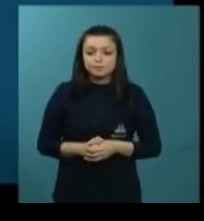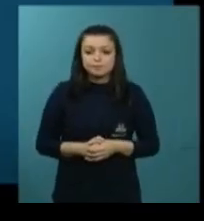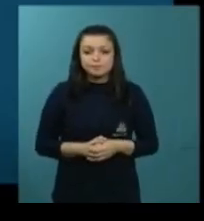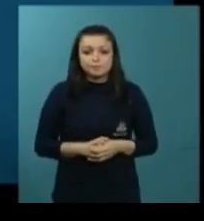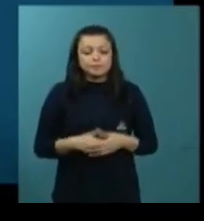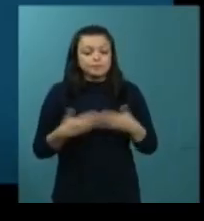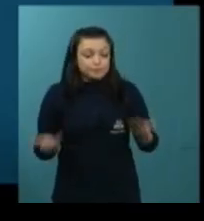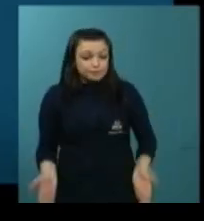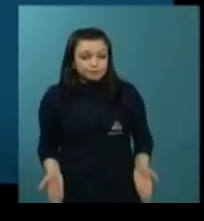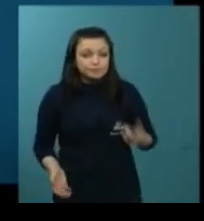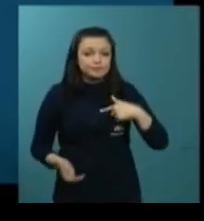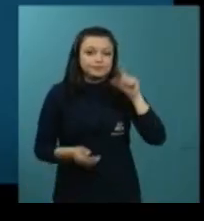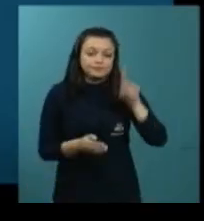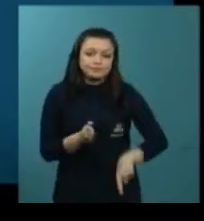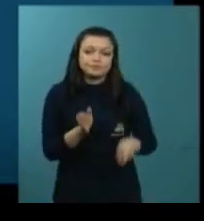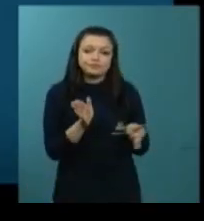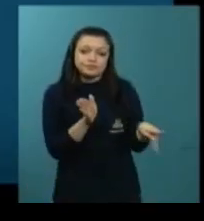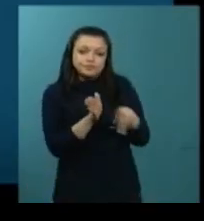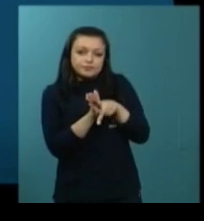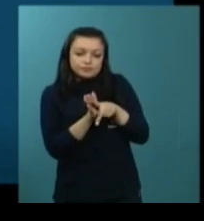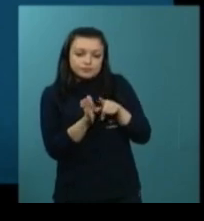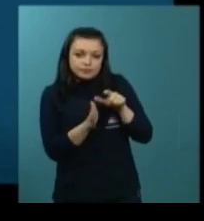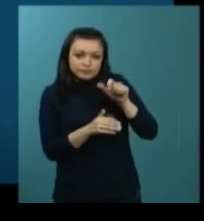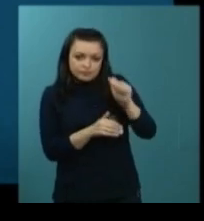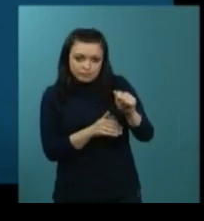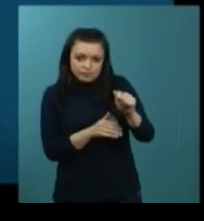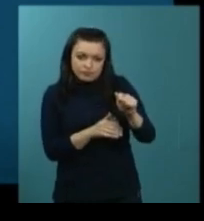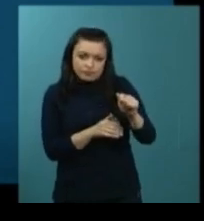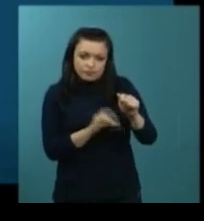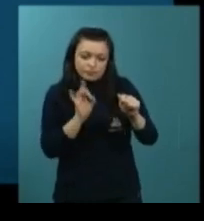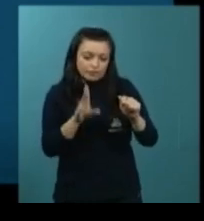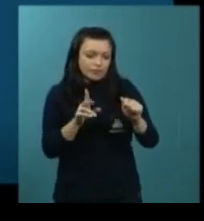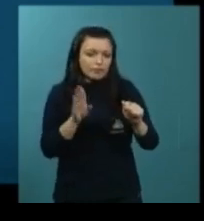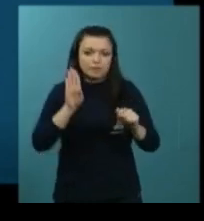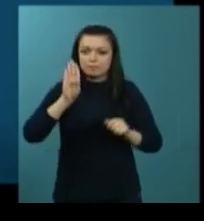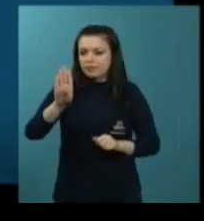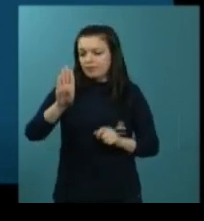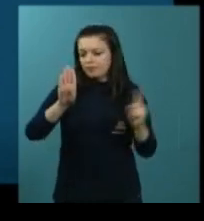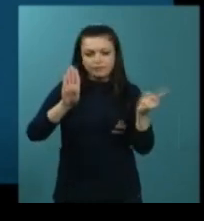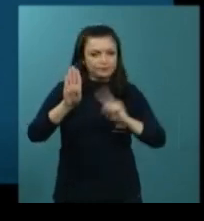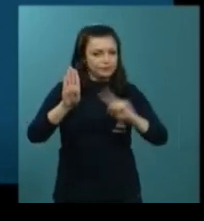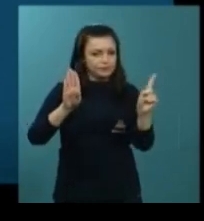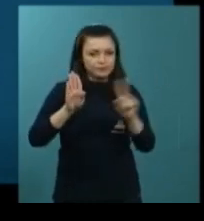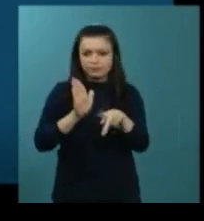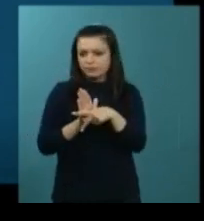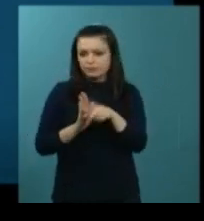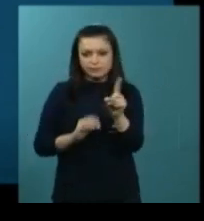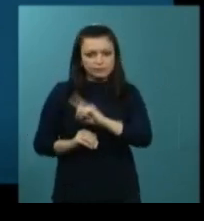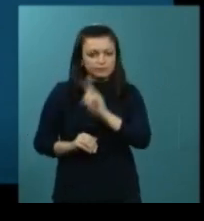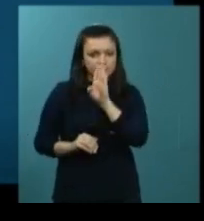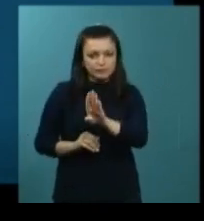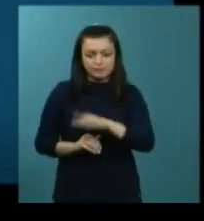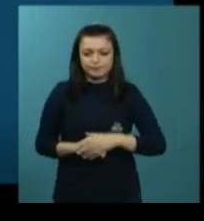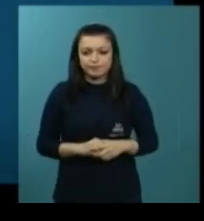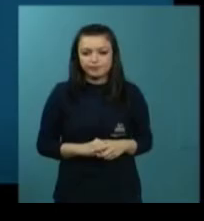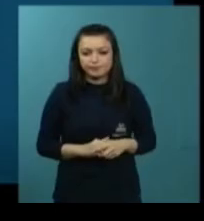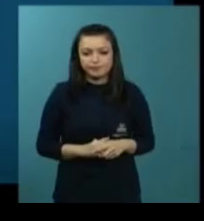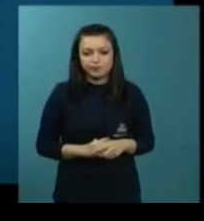São elementos que pertencem ao A e não pertencem ao B.